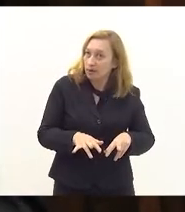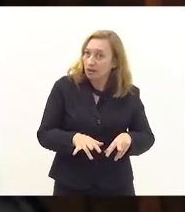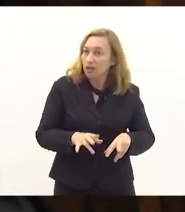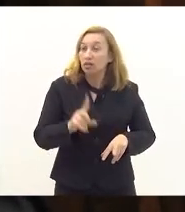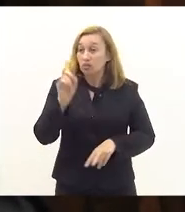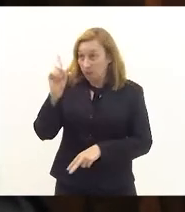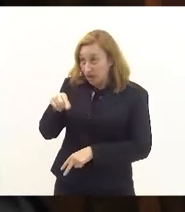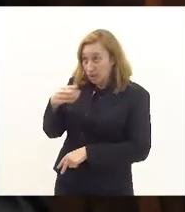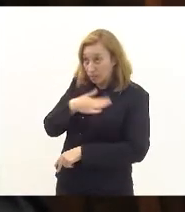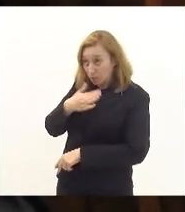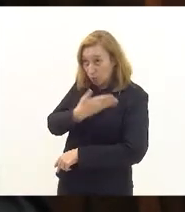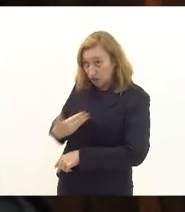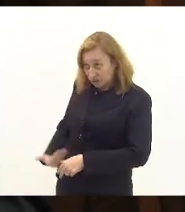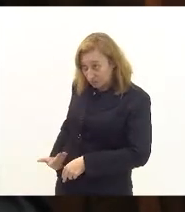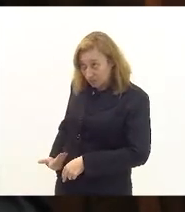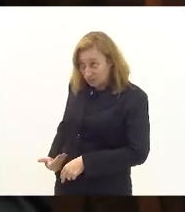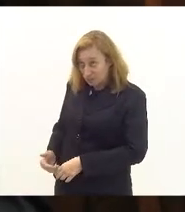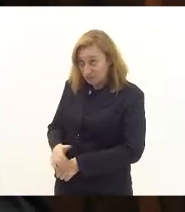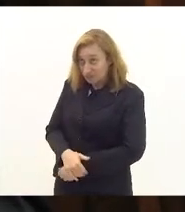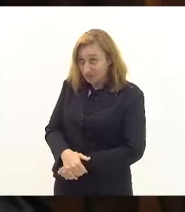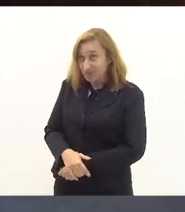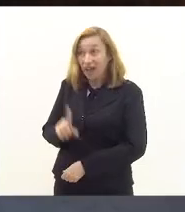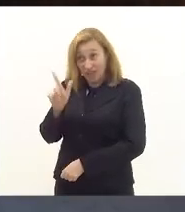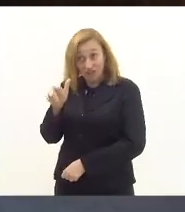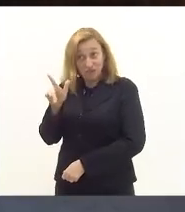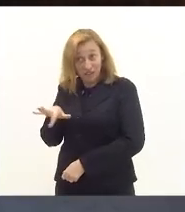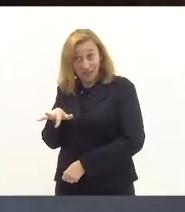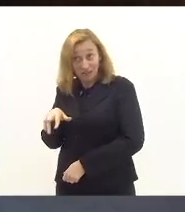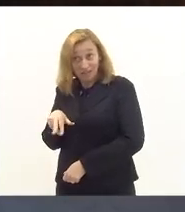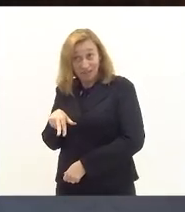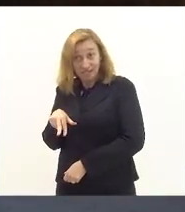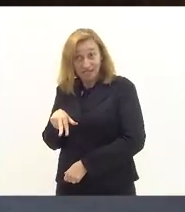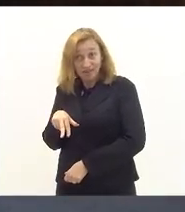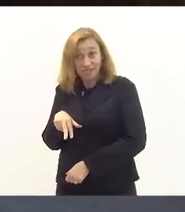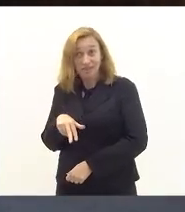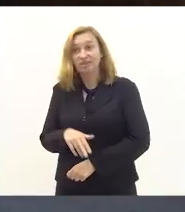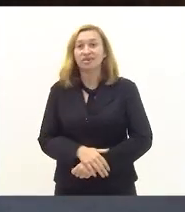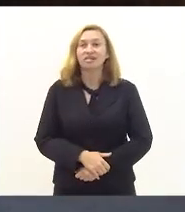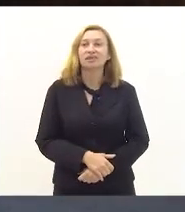Não é, meu governador? É diferente.